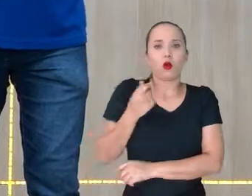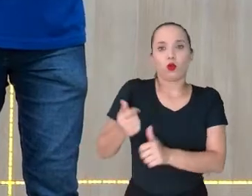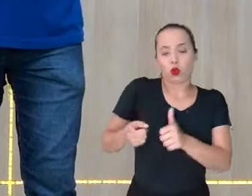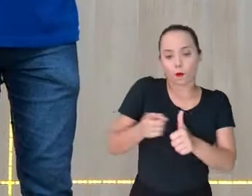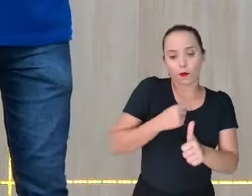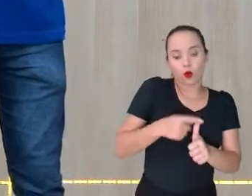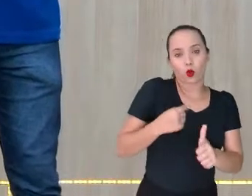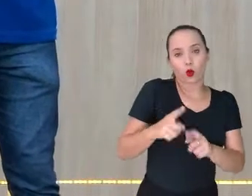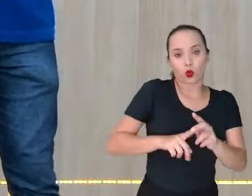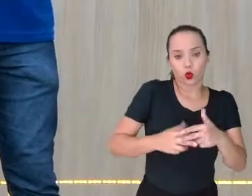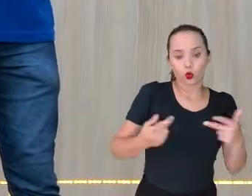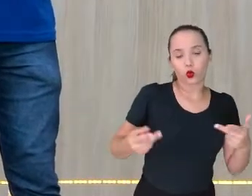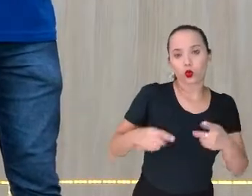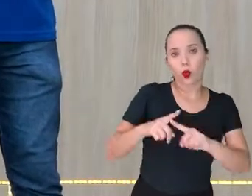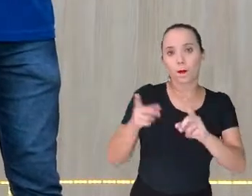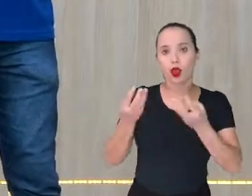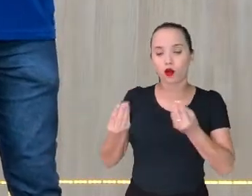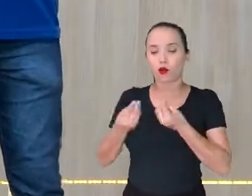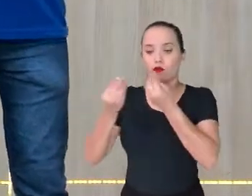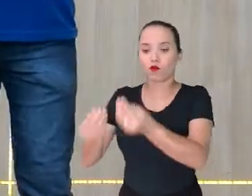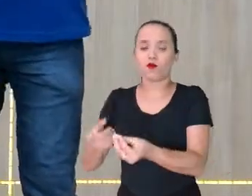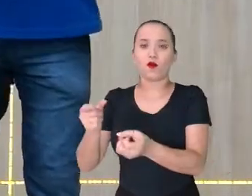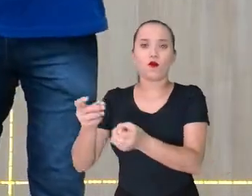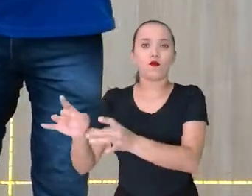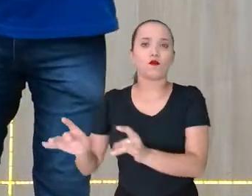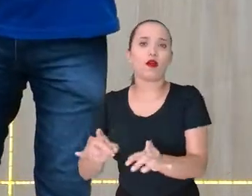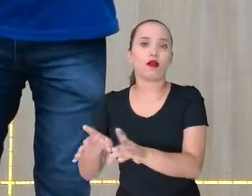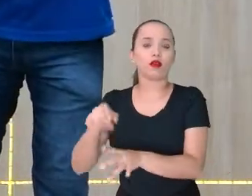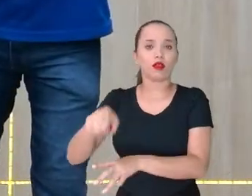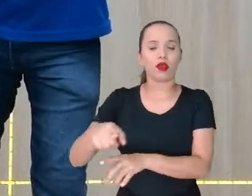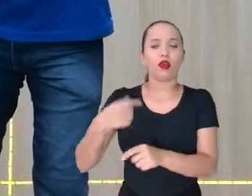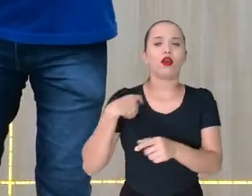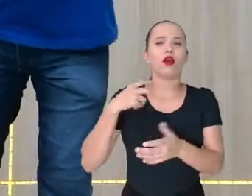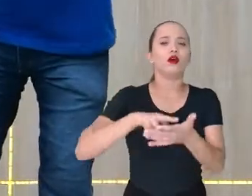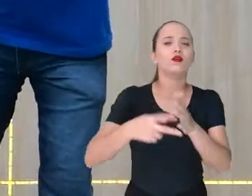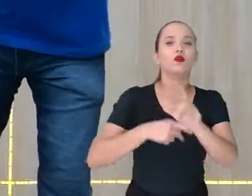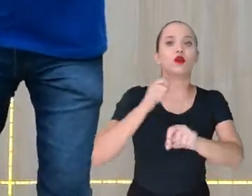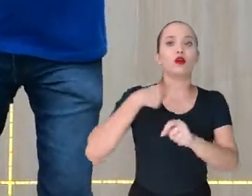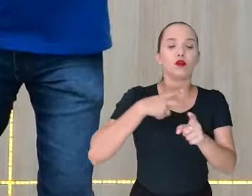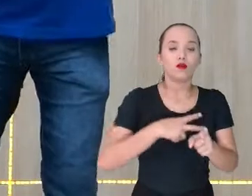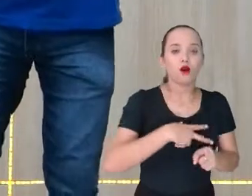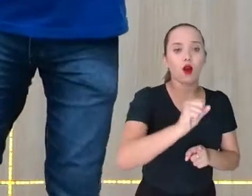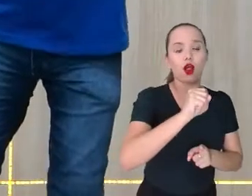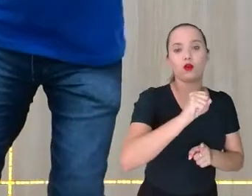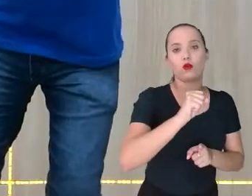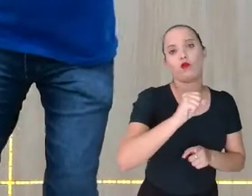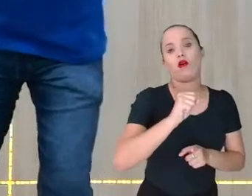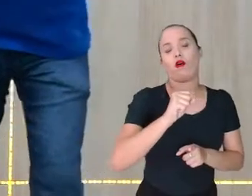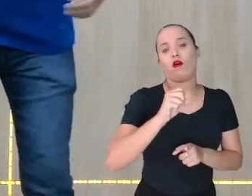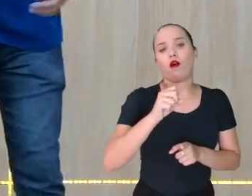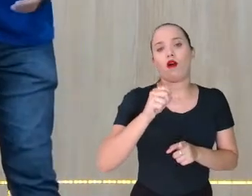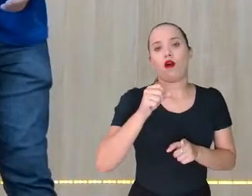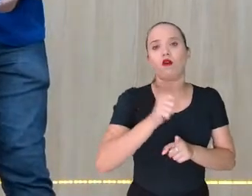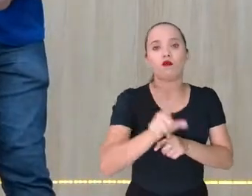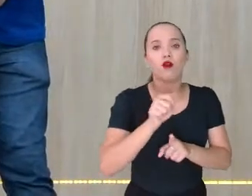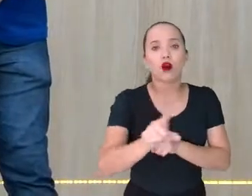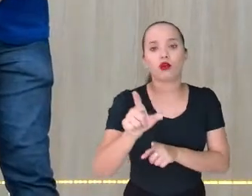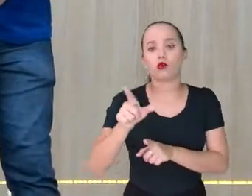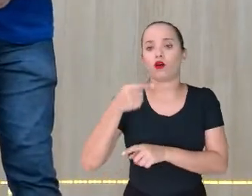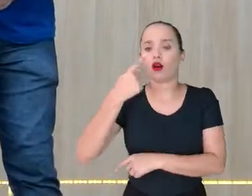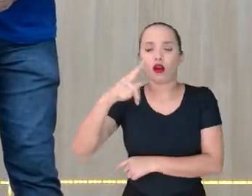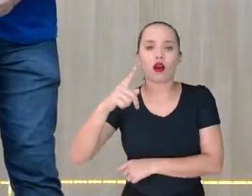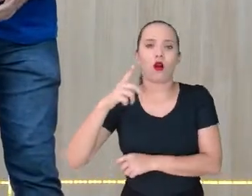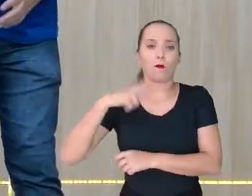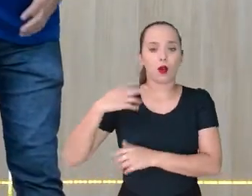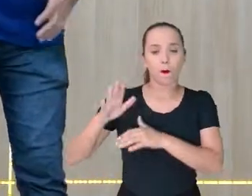seu supermercado, Gilson. Uhum. Então, eu vou alugar aquela prateleira lá, aquela gôndola, para botar o meu produto. Então, Isso. o cara vai... Eu